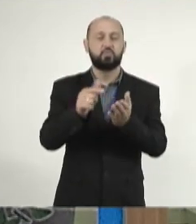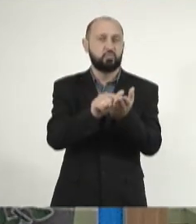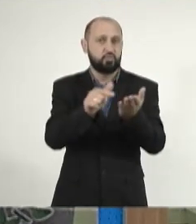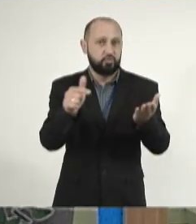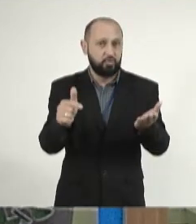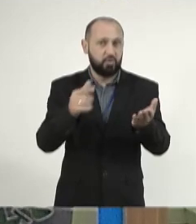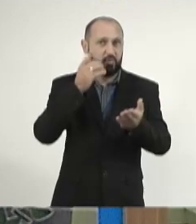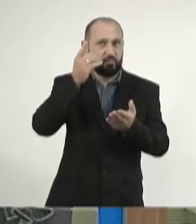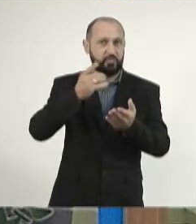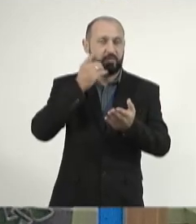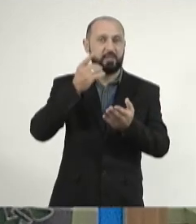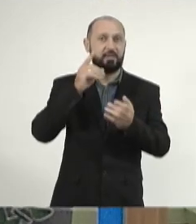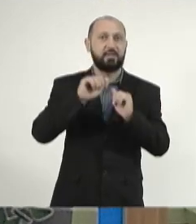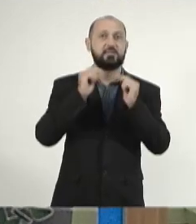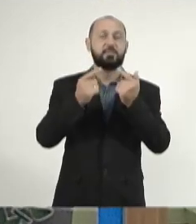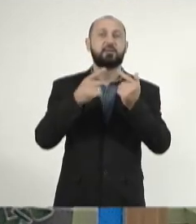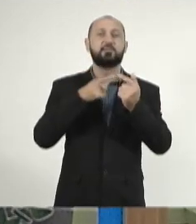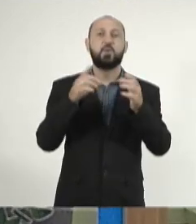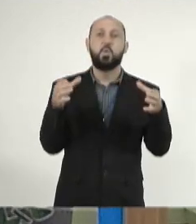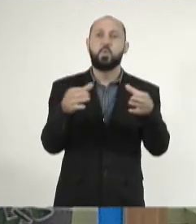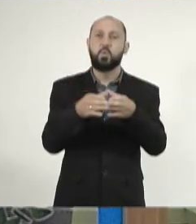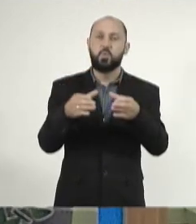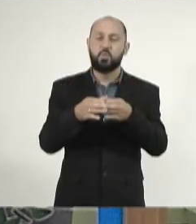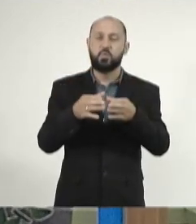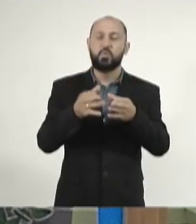que fazem parte da bacia do Rio Taquari.